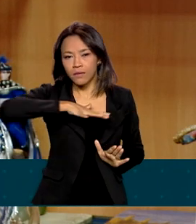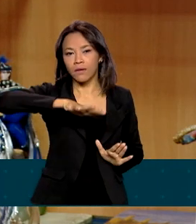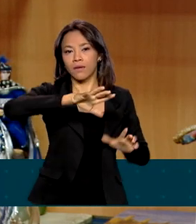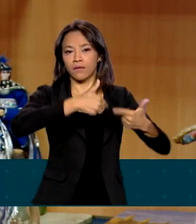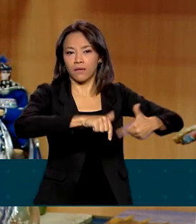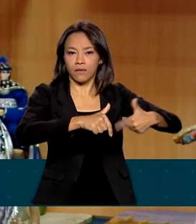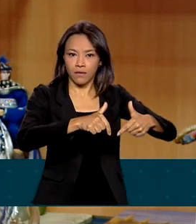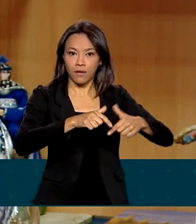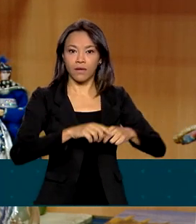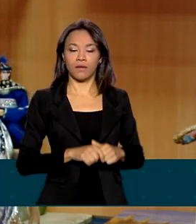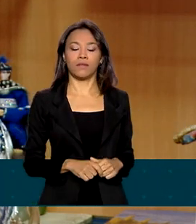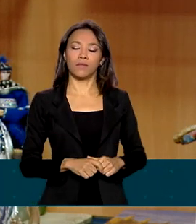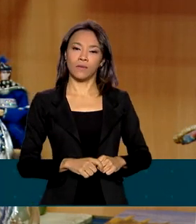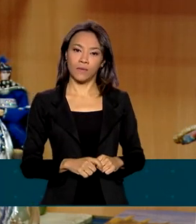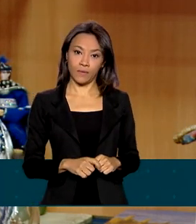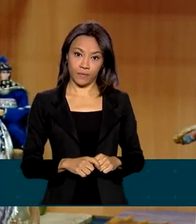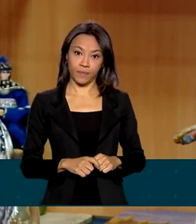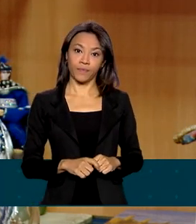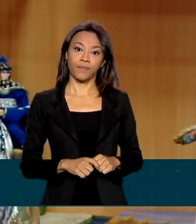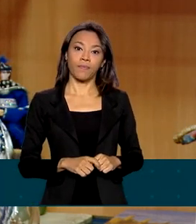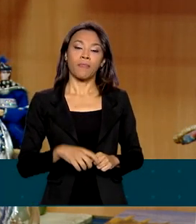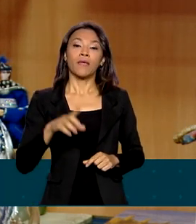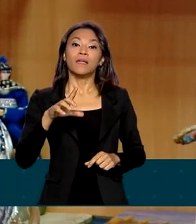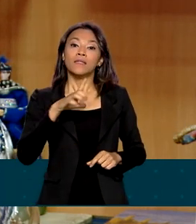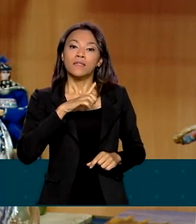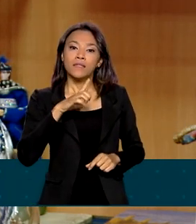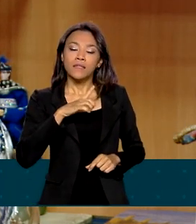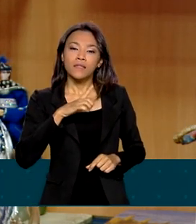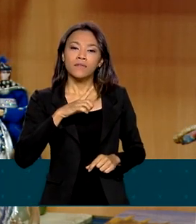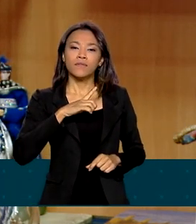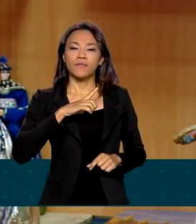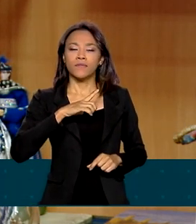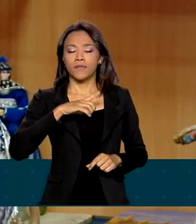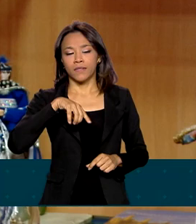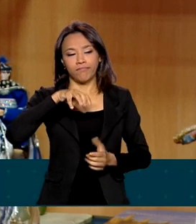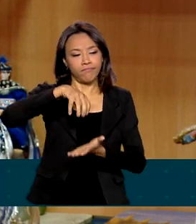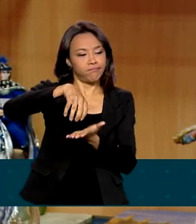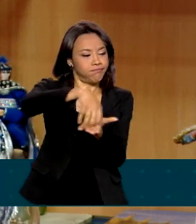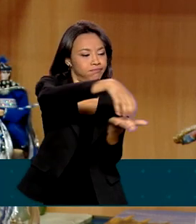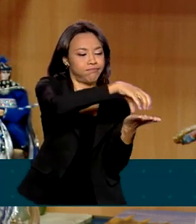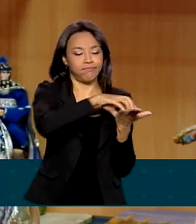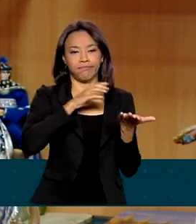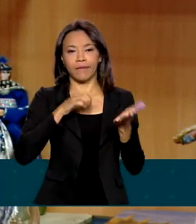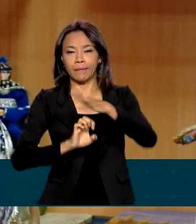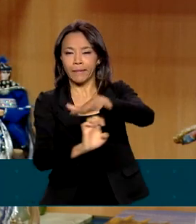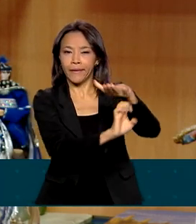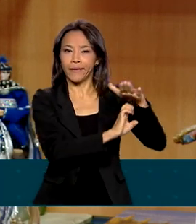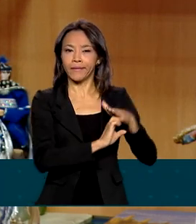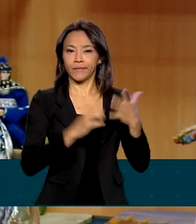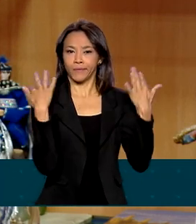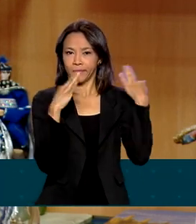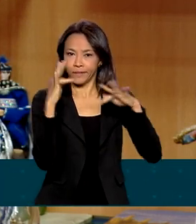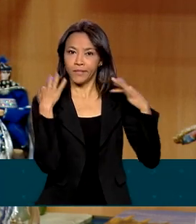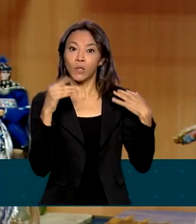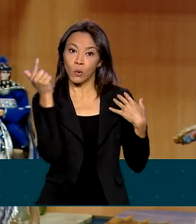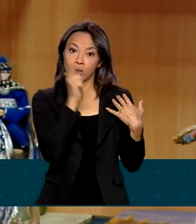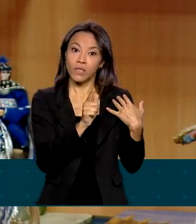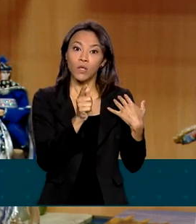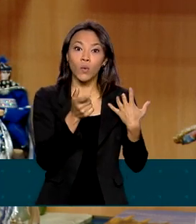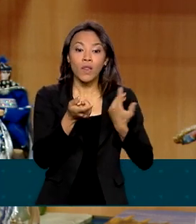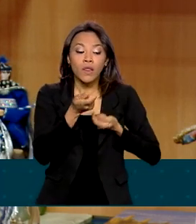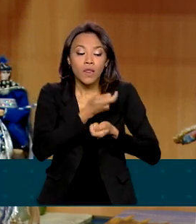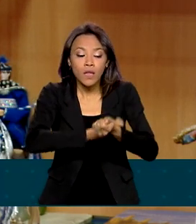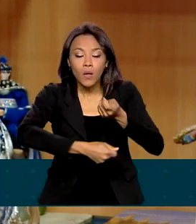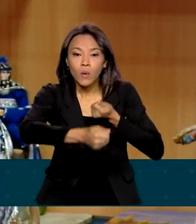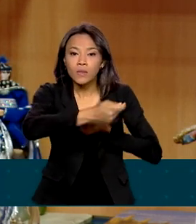muitos muitos cases turísticos e muitos operadores turísticos hotéis restaurantes Enfim puderam fazer um acordo com seus